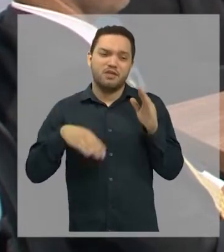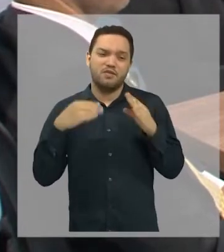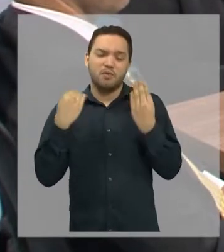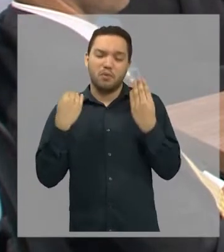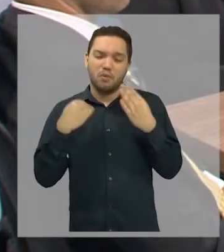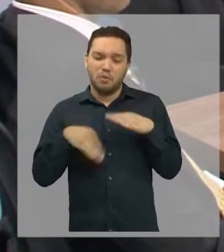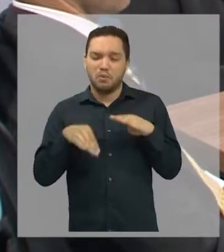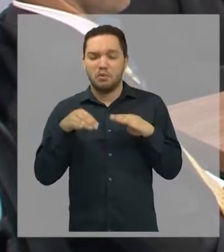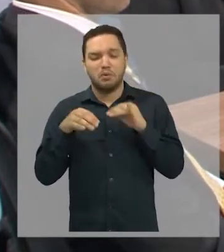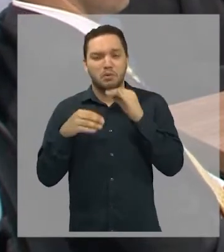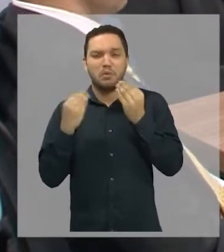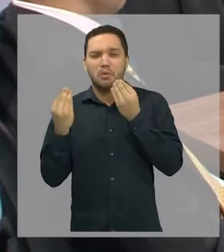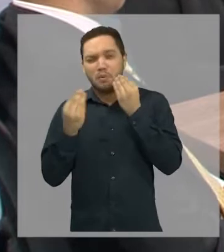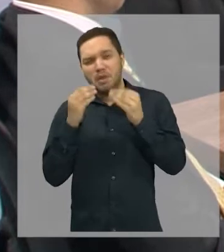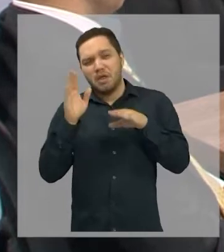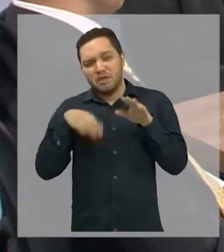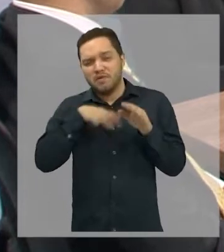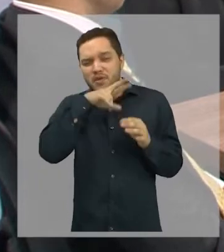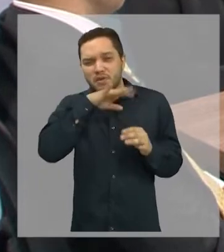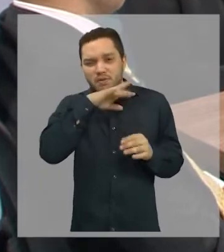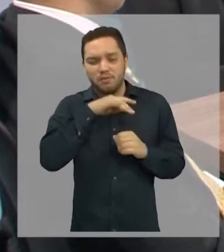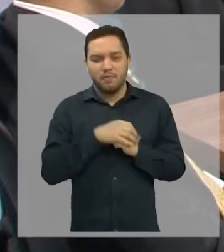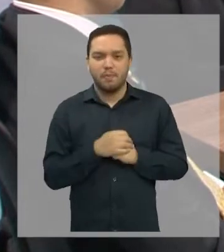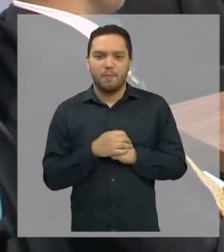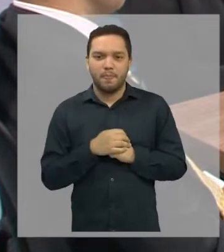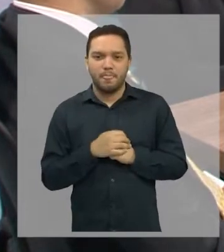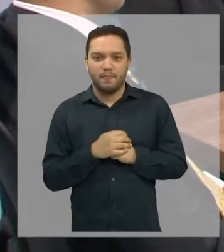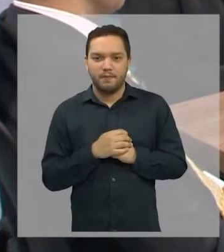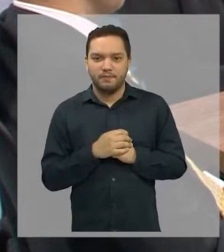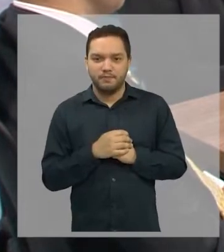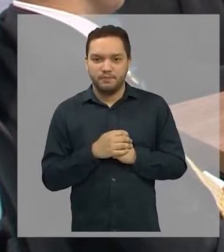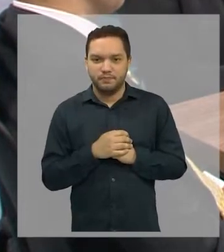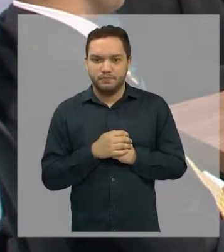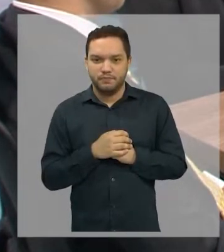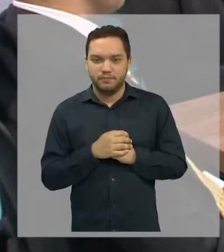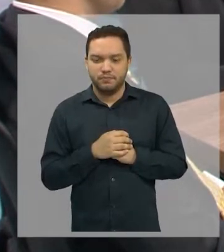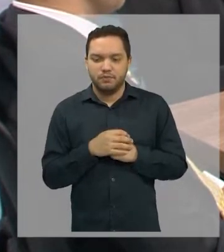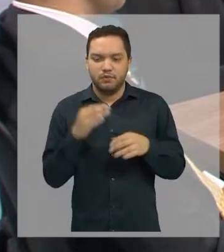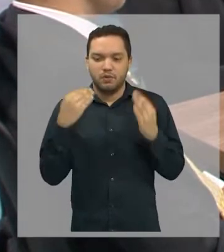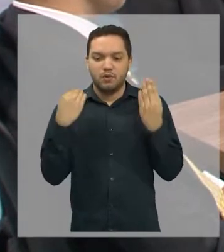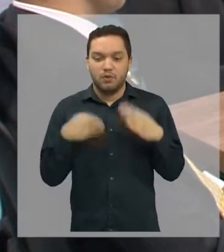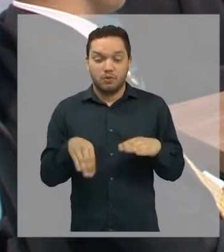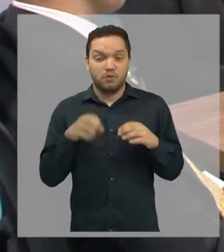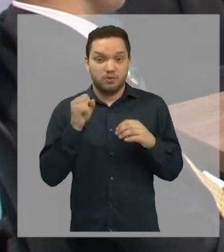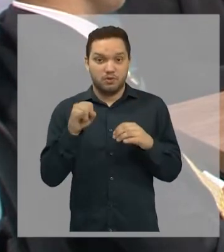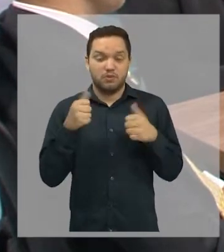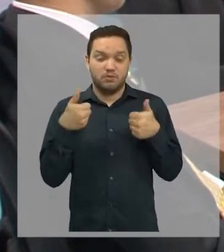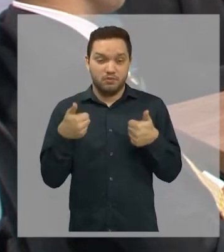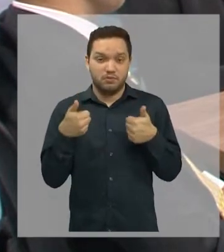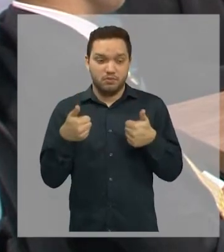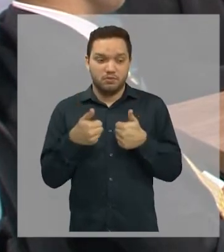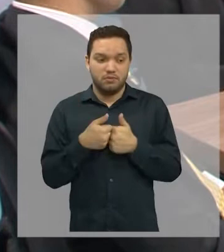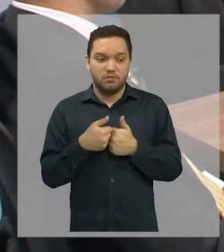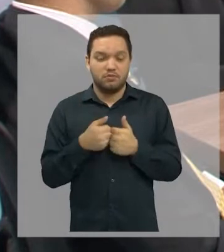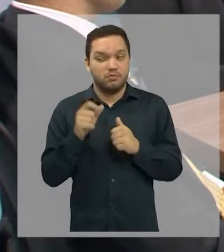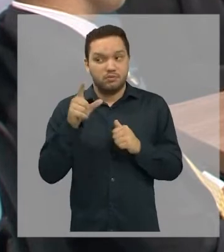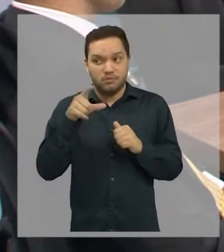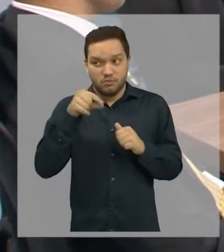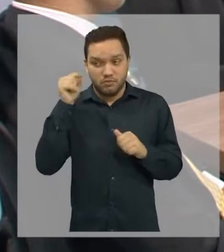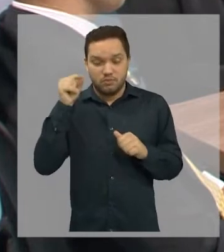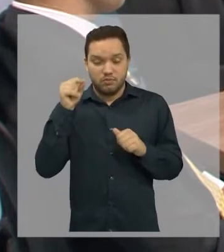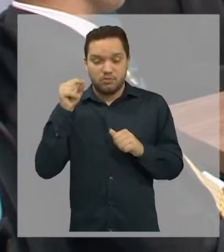Porque concurso, quando, vamos usar uma expressão popular, quando anda bem, ele